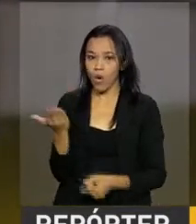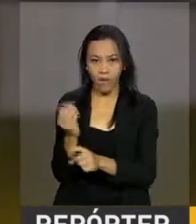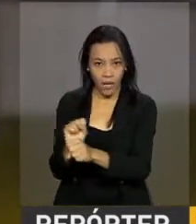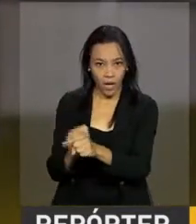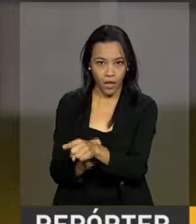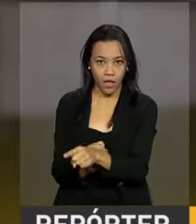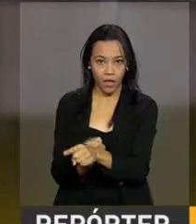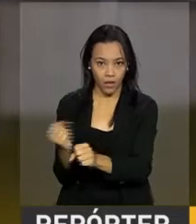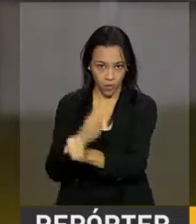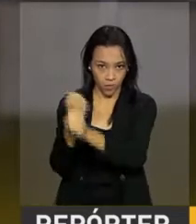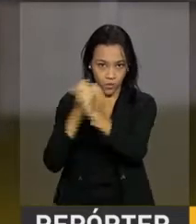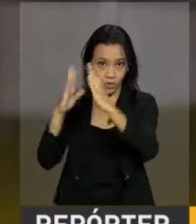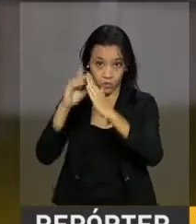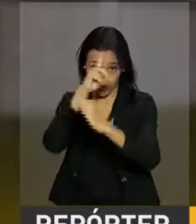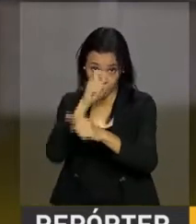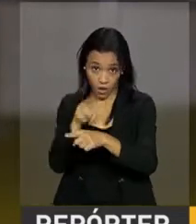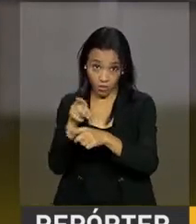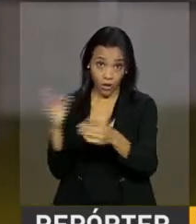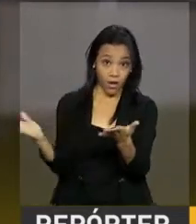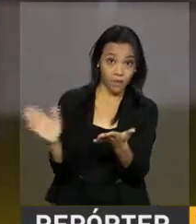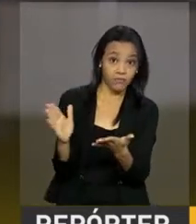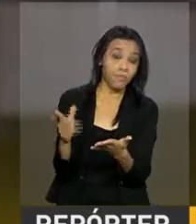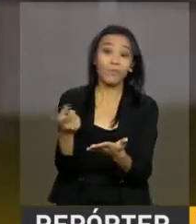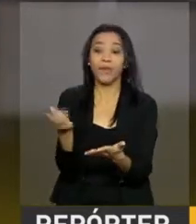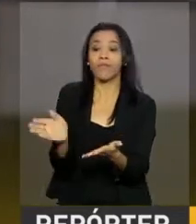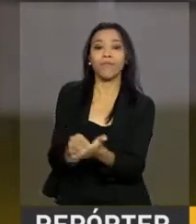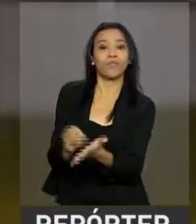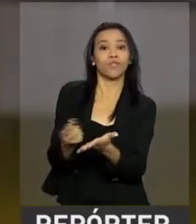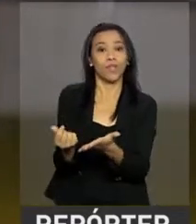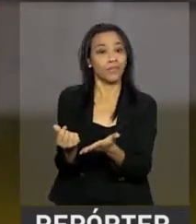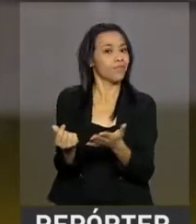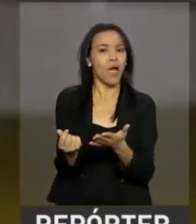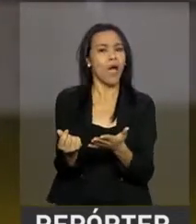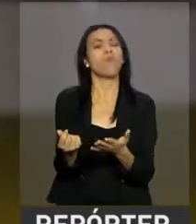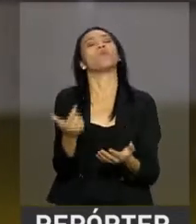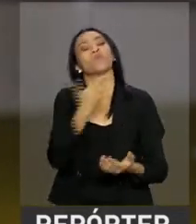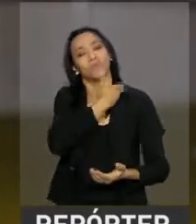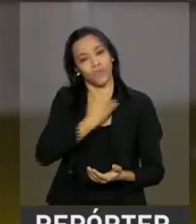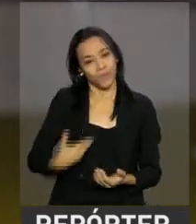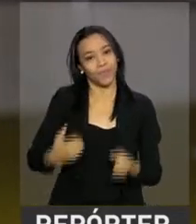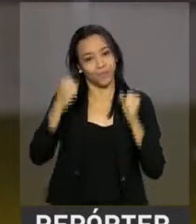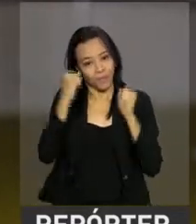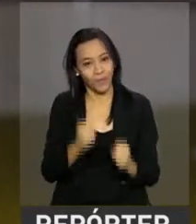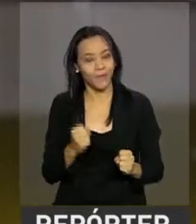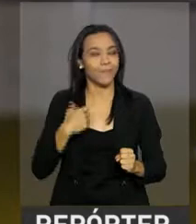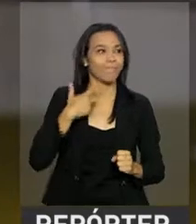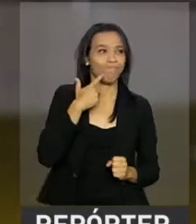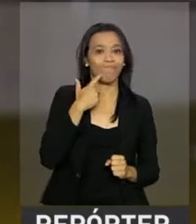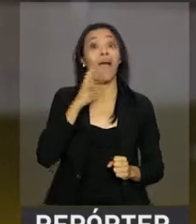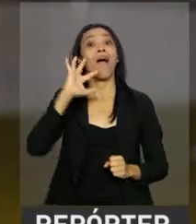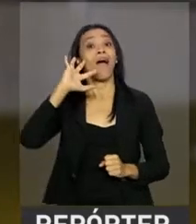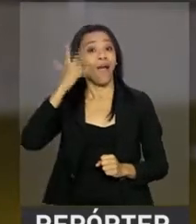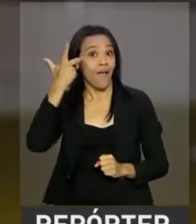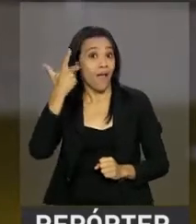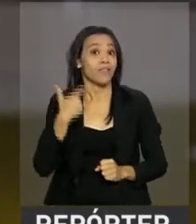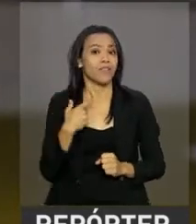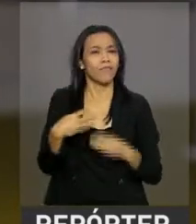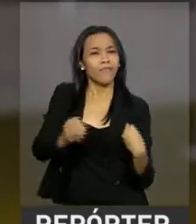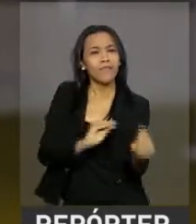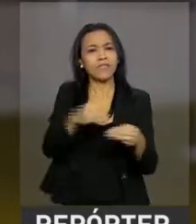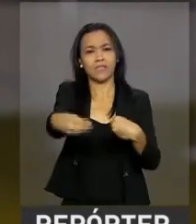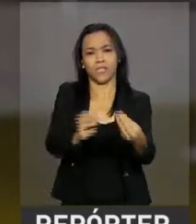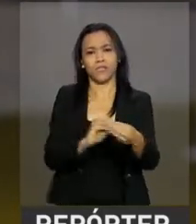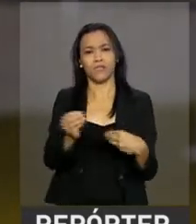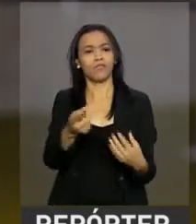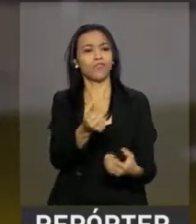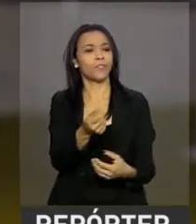parado? Aquela obra vai ficar inacabada até perder? Não. O governo pode, então, trabalhar de maneira mais flexível,